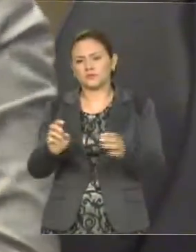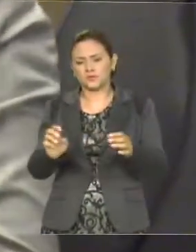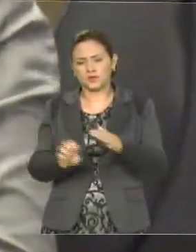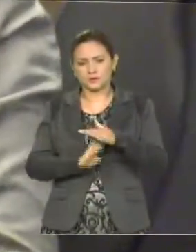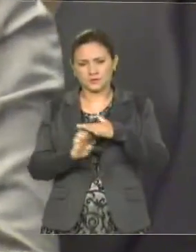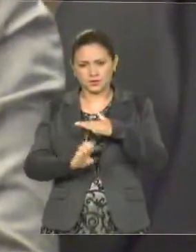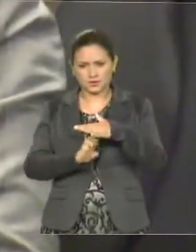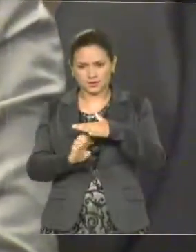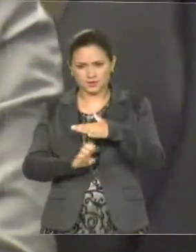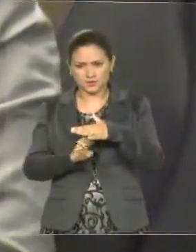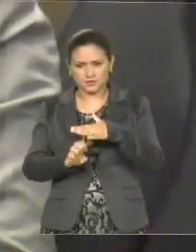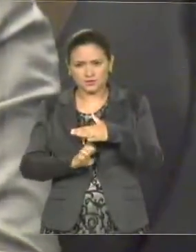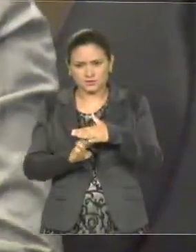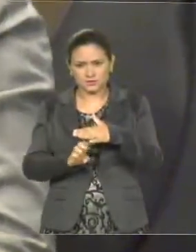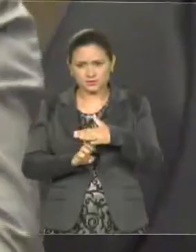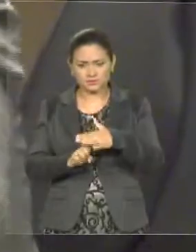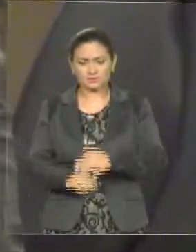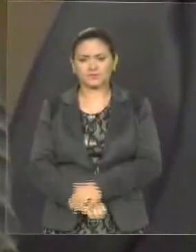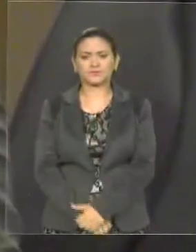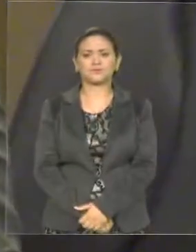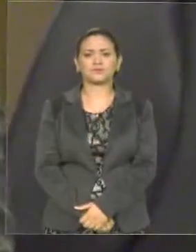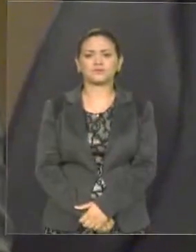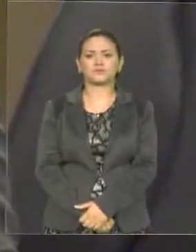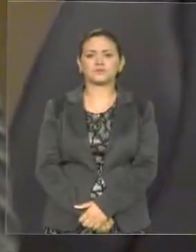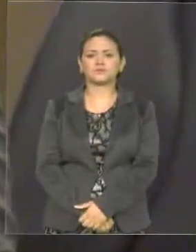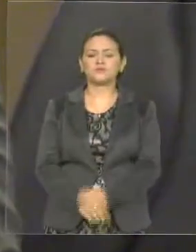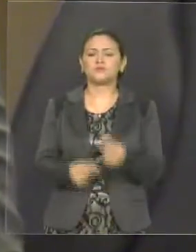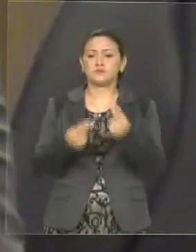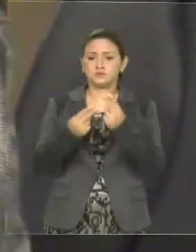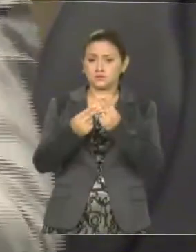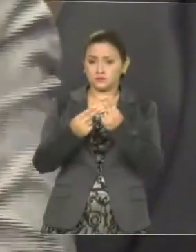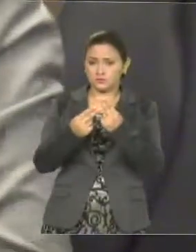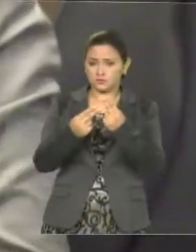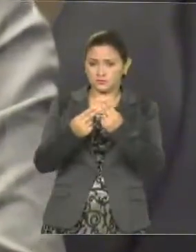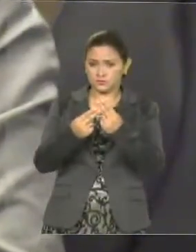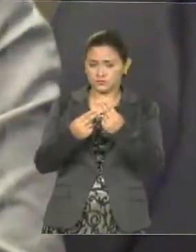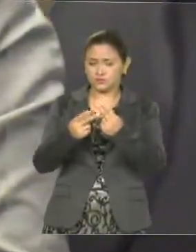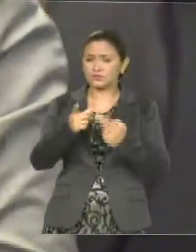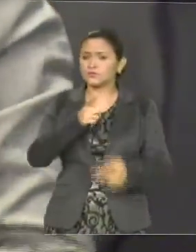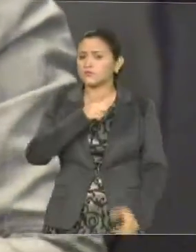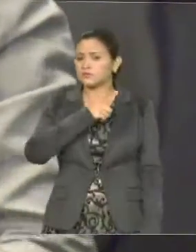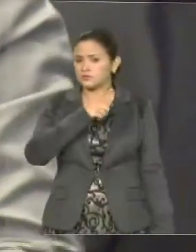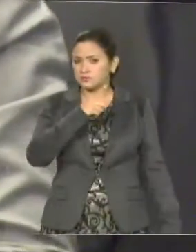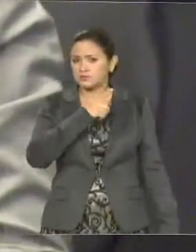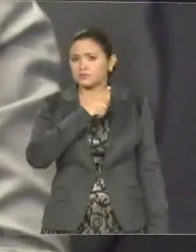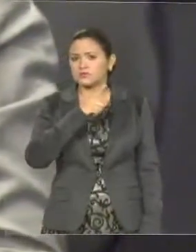em condições de sobrevivência. Timó tem, inclusive, né,